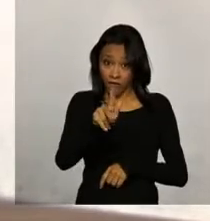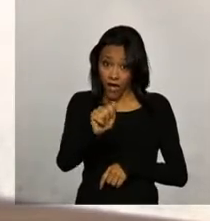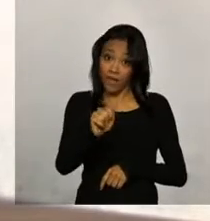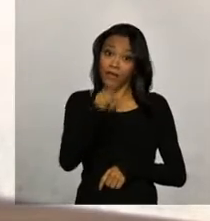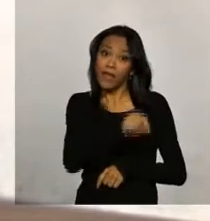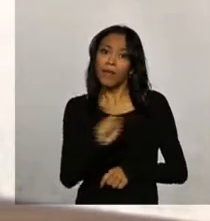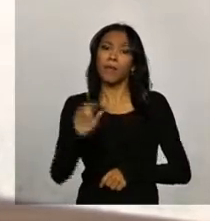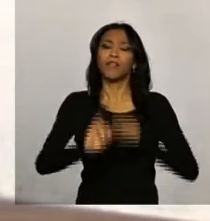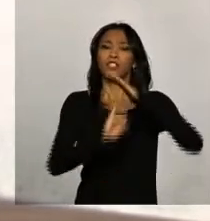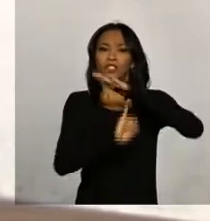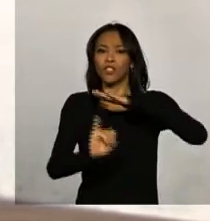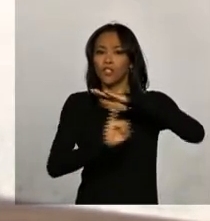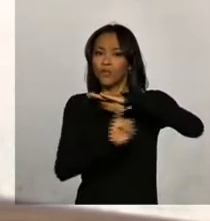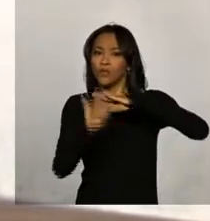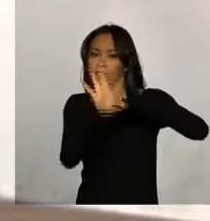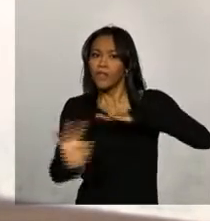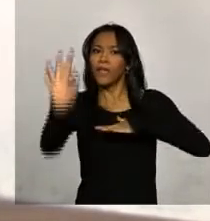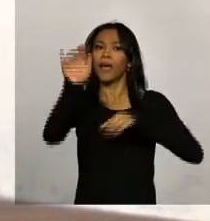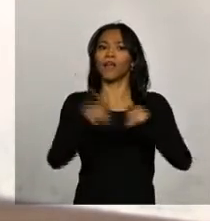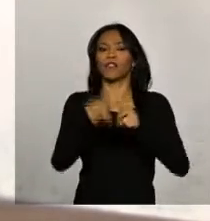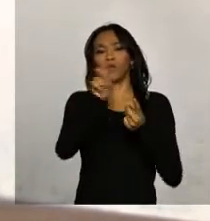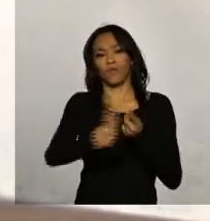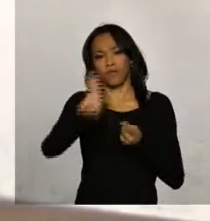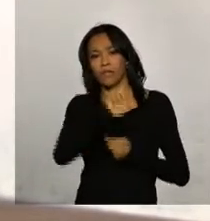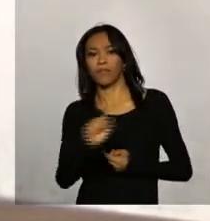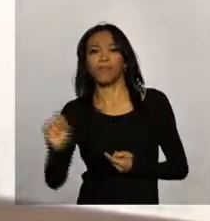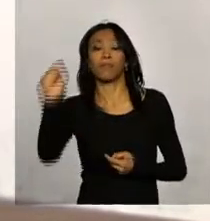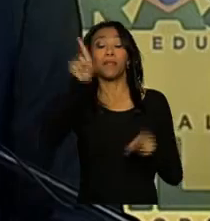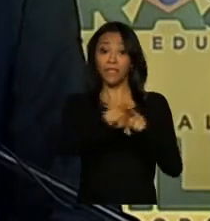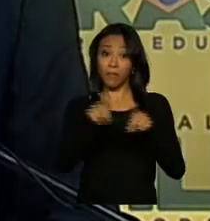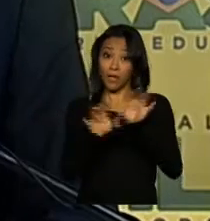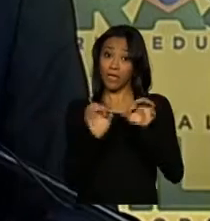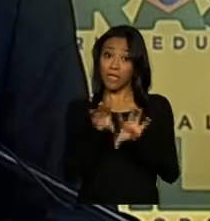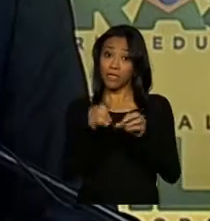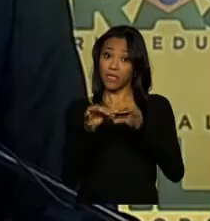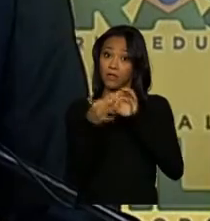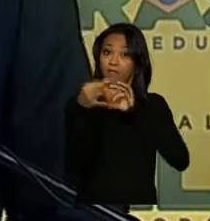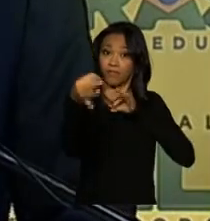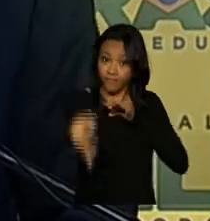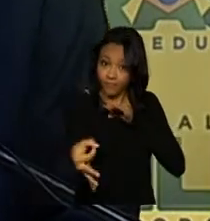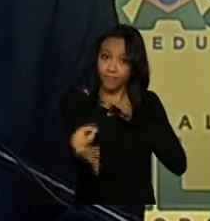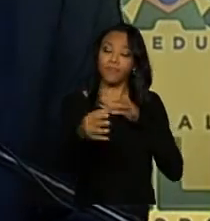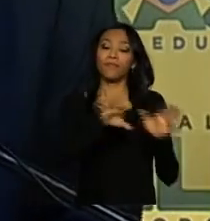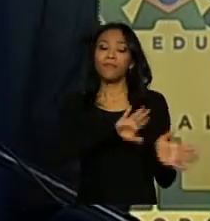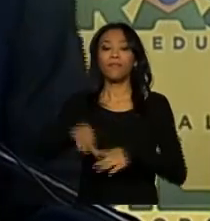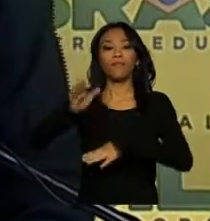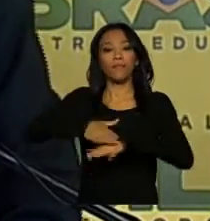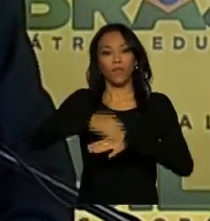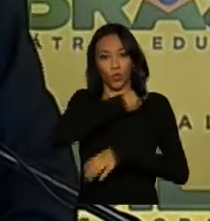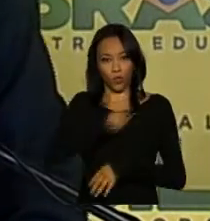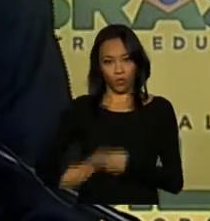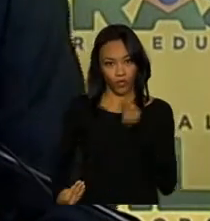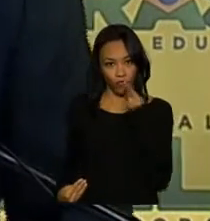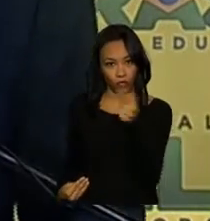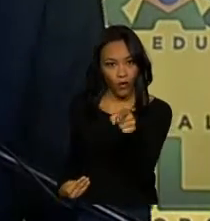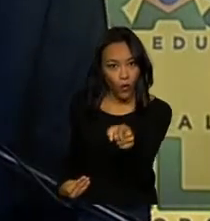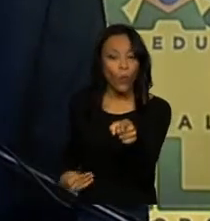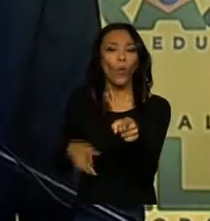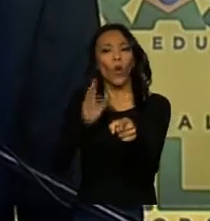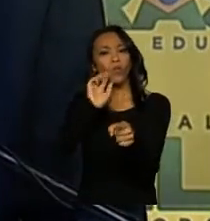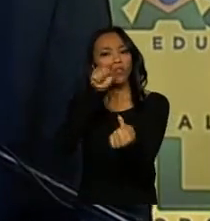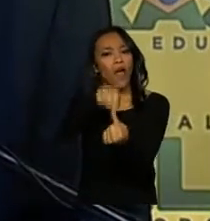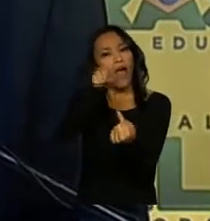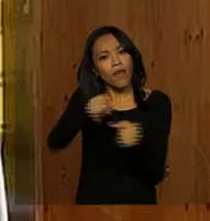federais e universidades federais e de graduação a distância segundo o ministro aloísio mercadante a idéia é estimular a formação